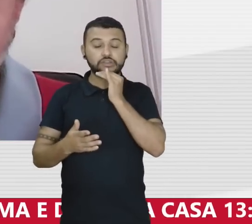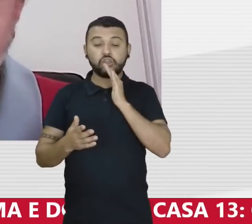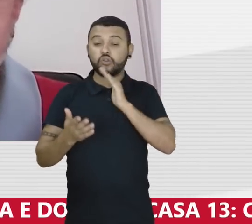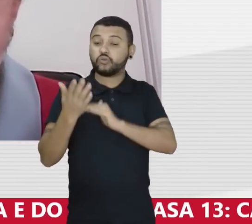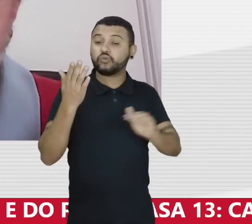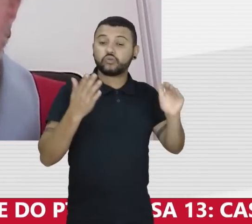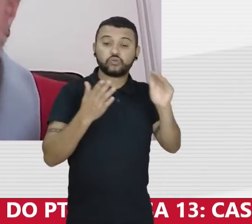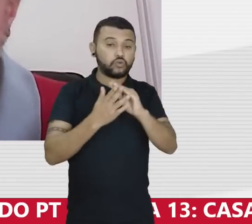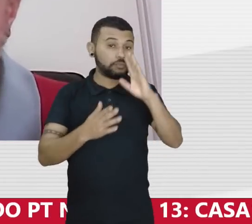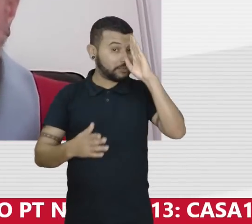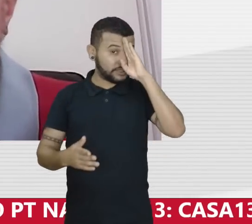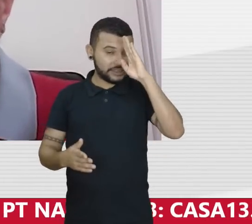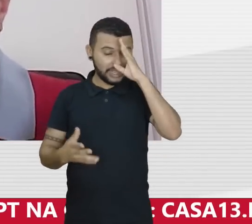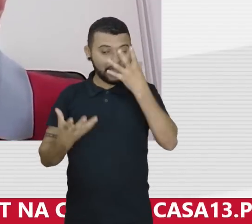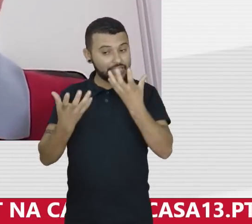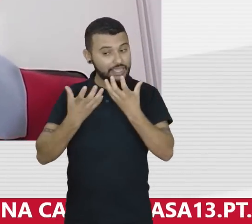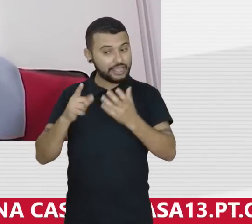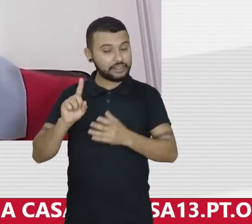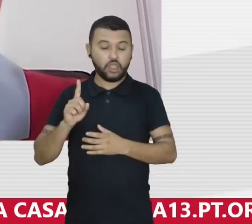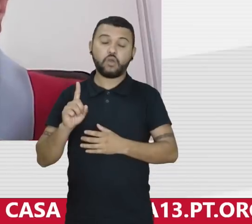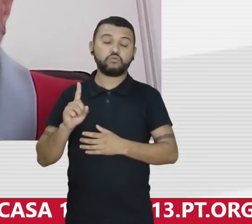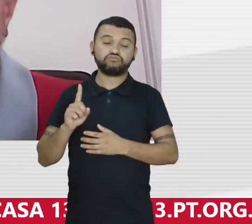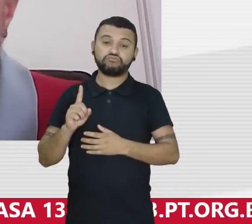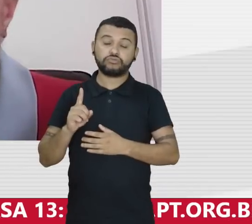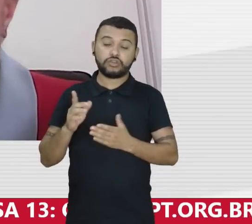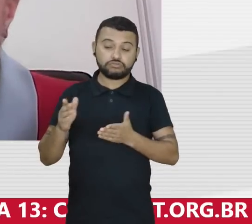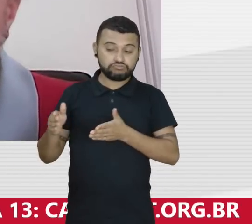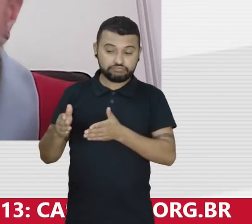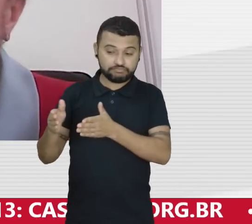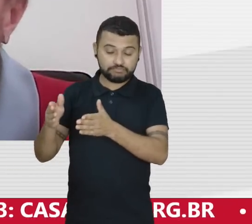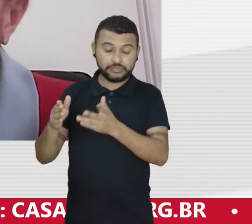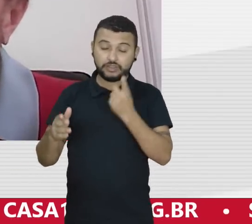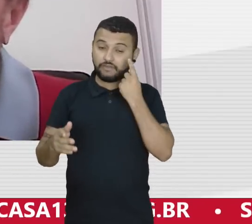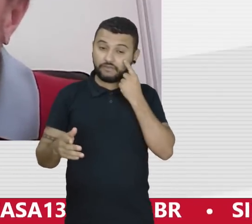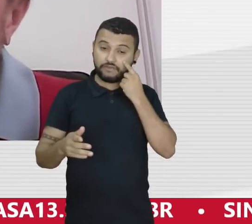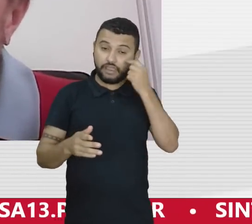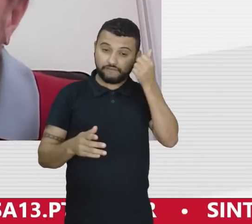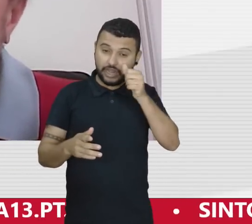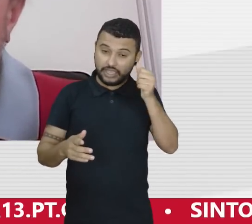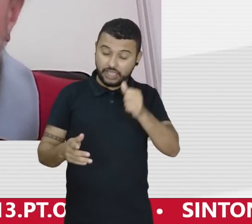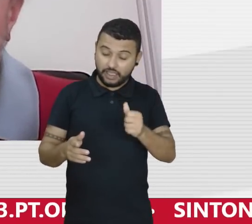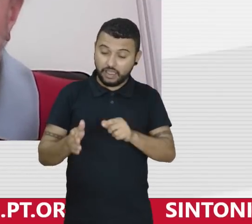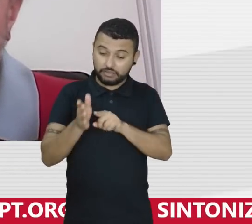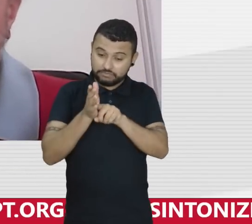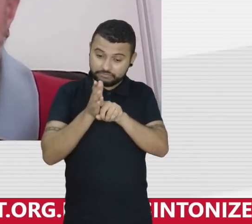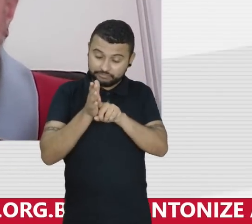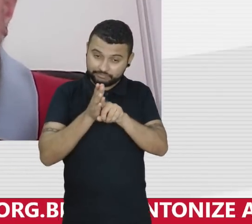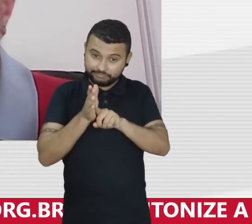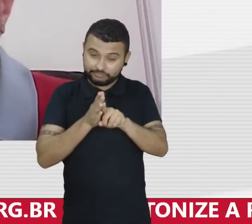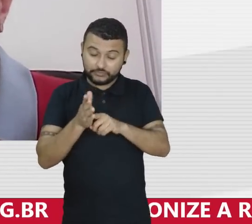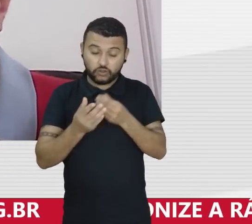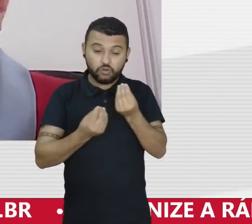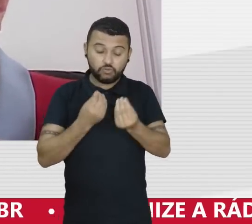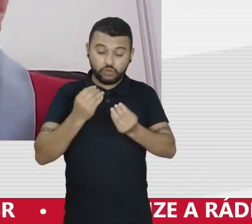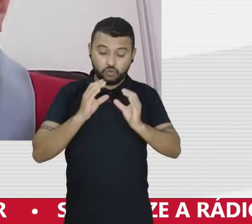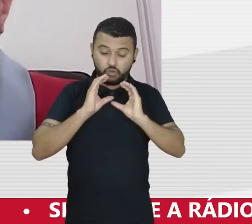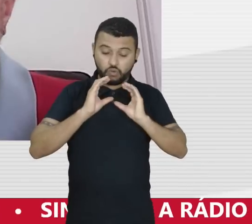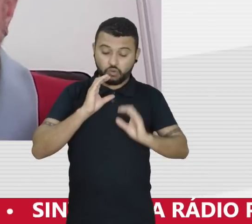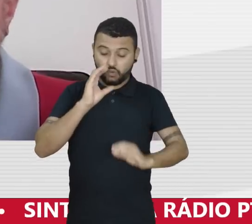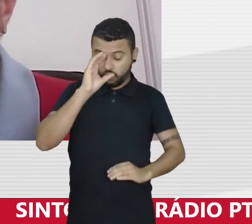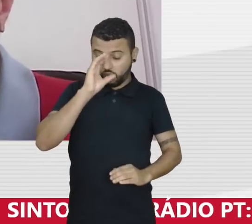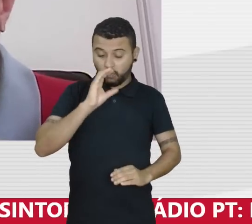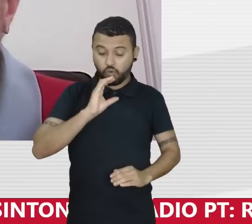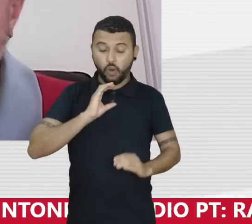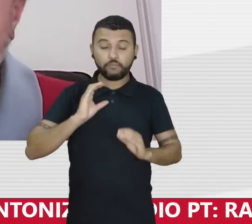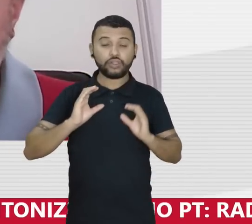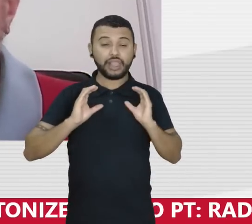Forças Armadas nesse caminho, especialmente analisando, né, talvez aí o comportamento dos